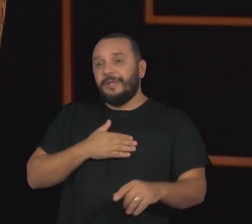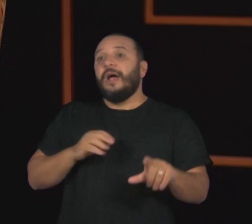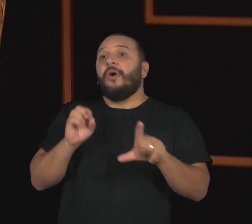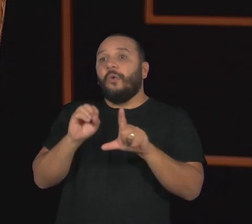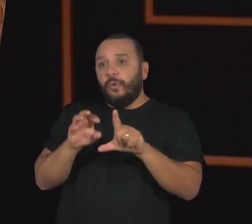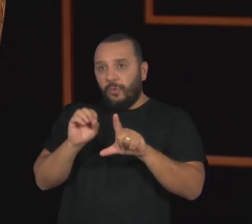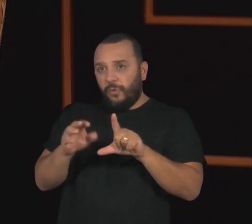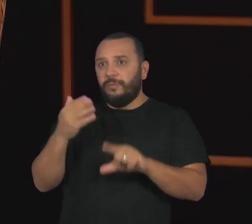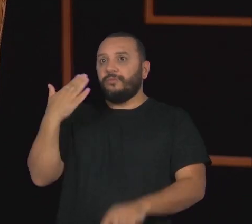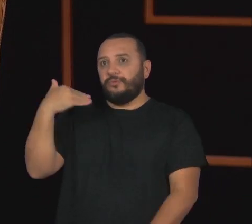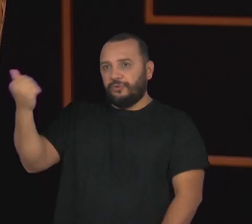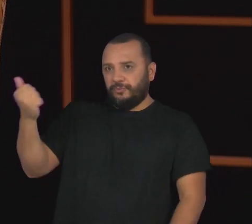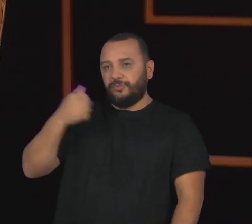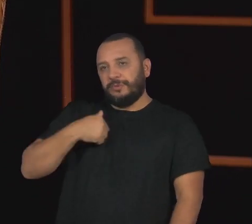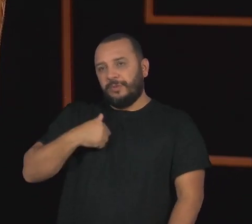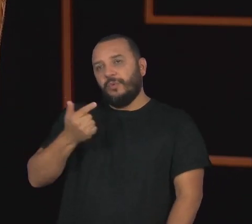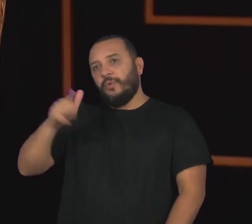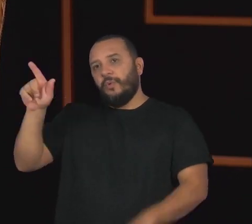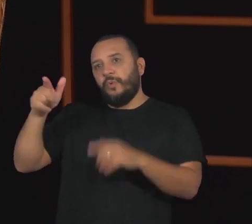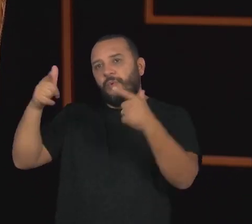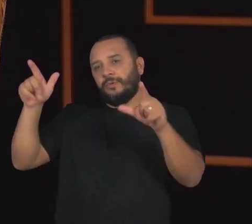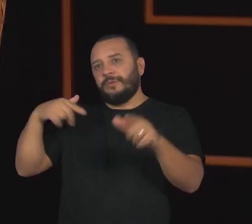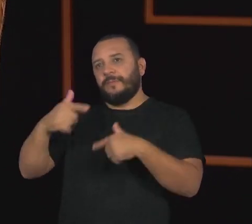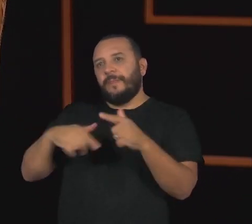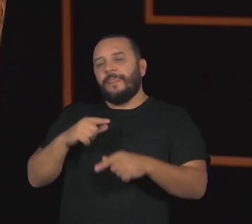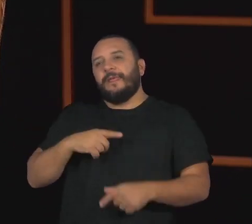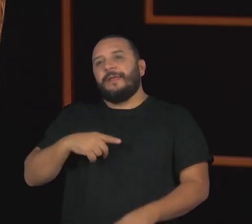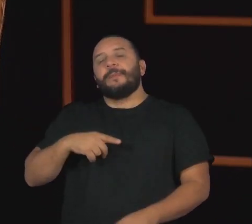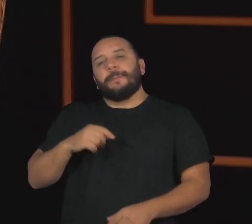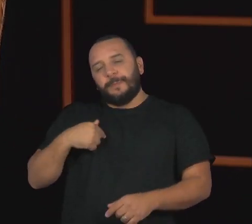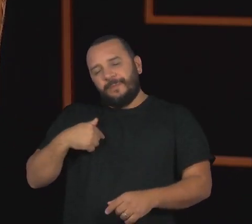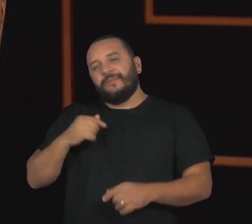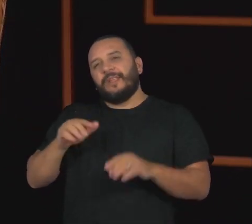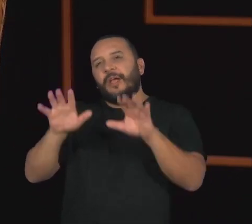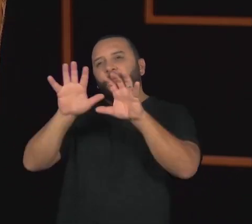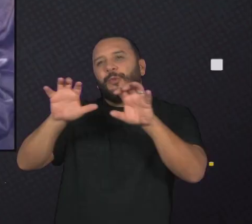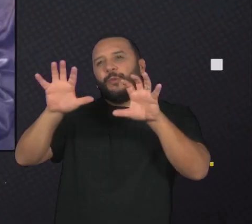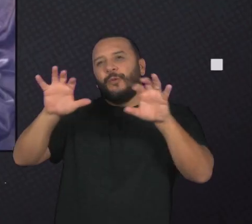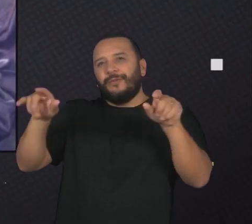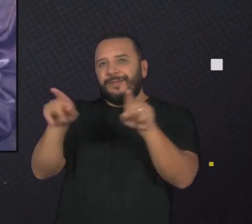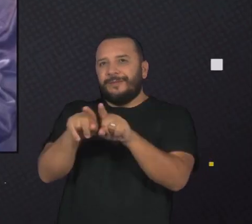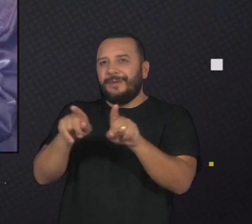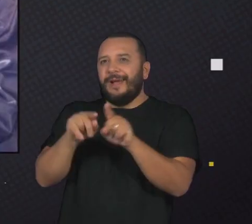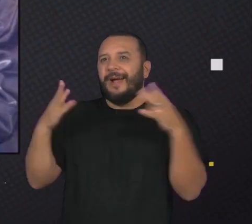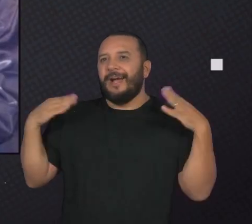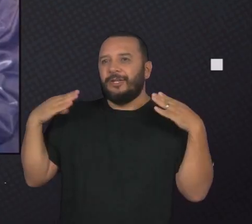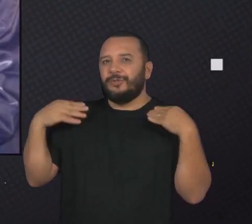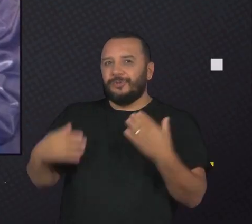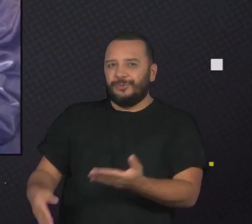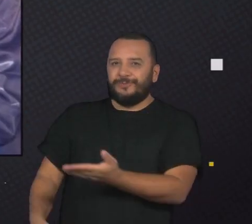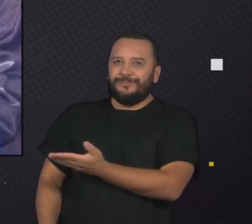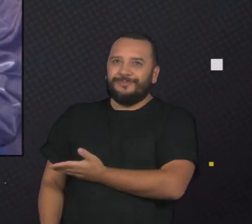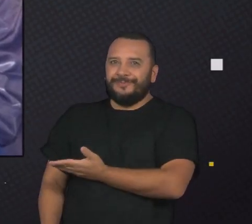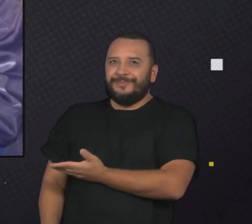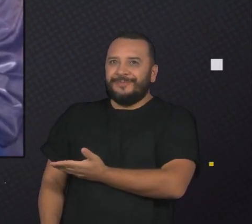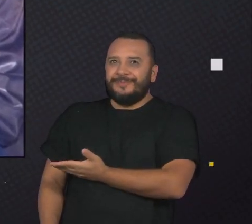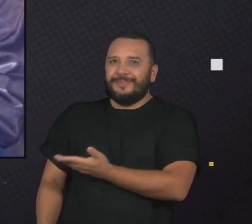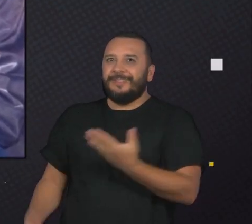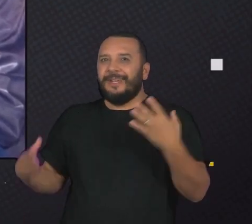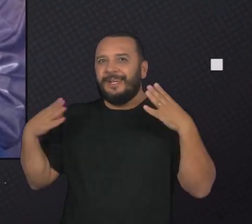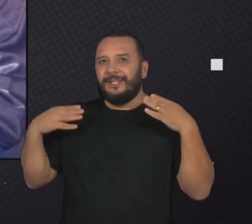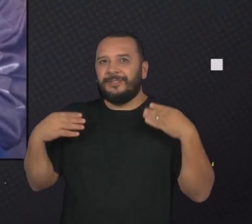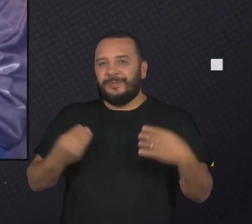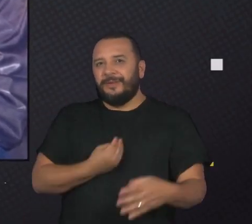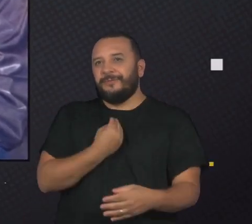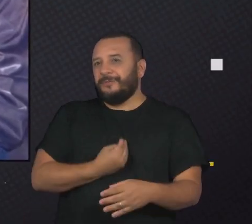contratou para novos trabalhos, veio Andando nas Nuvens, Um Anjo Caiu do Céu. E a minha vida virou de cabeça para baixo.